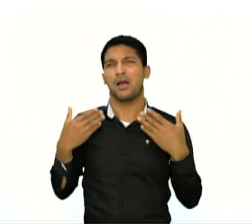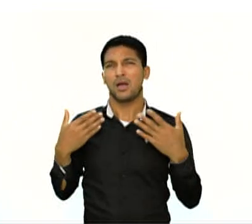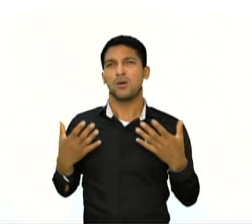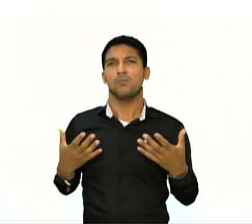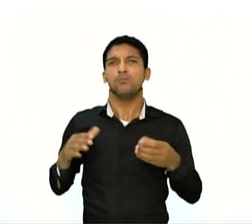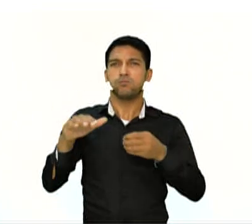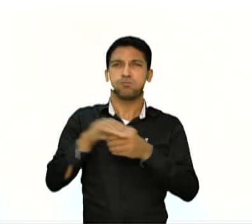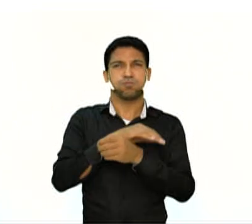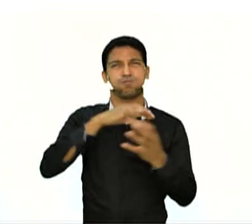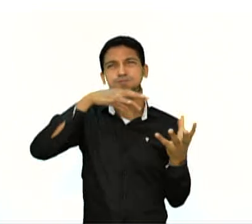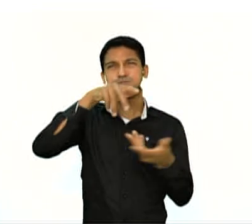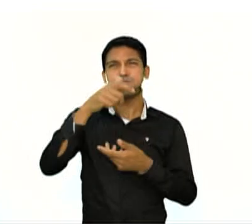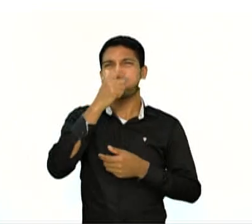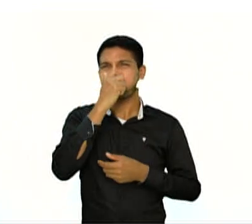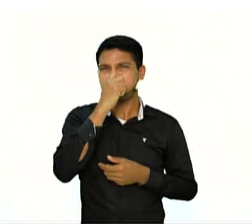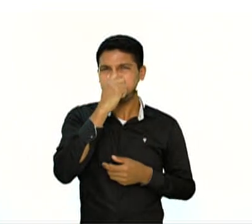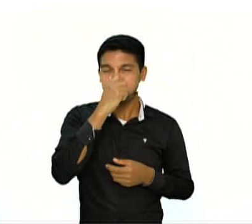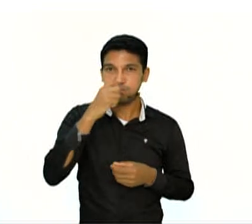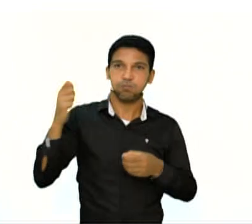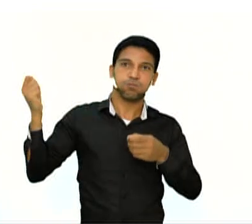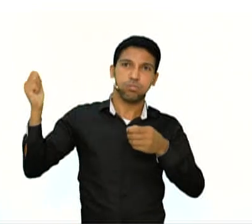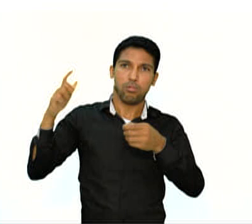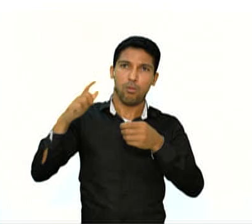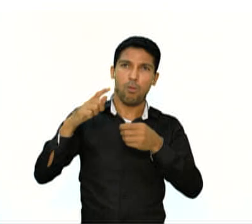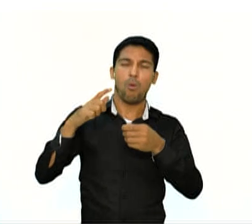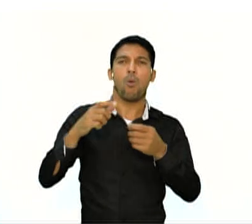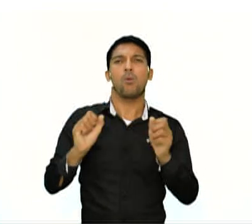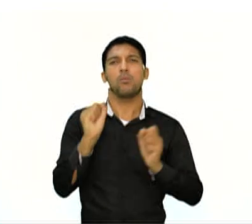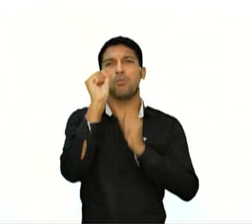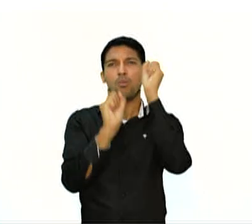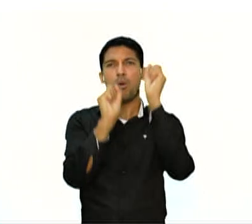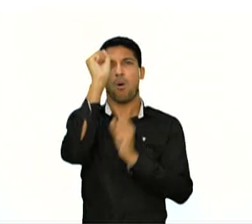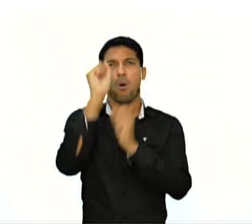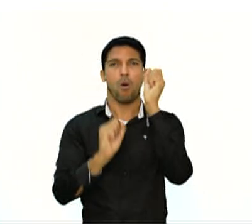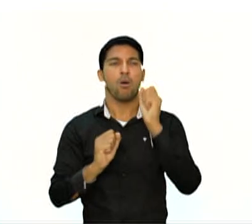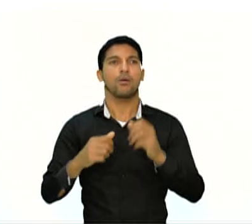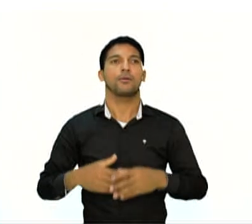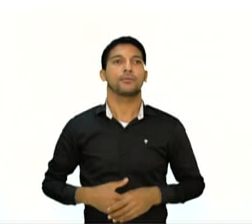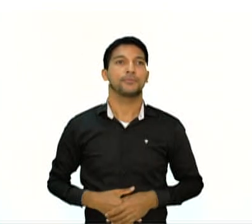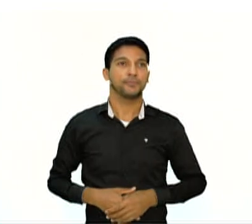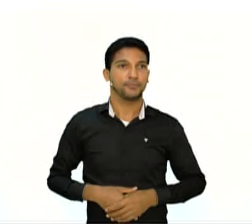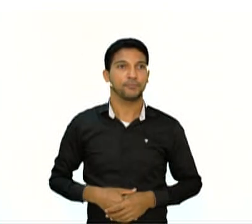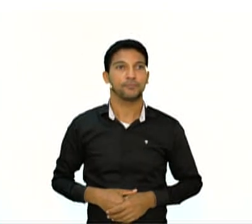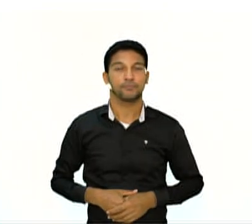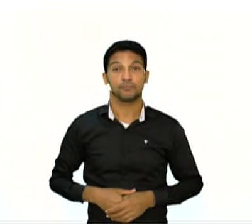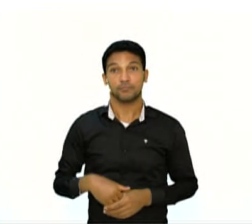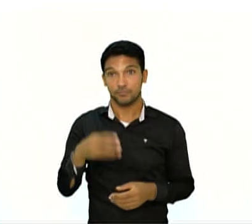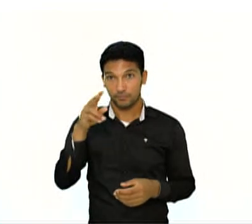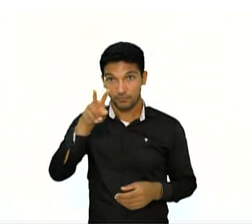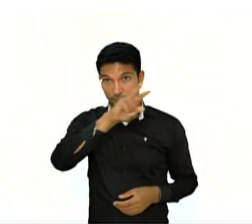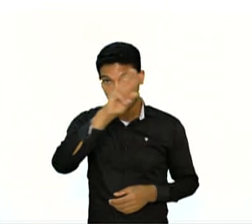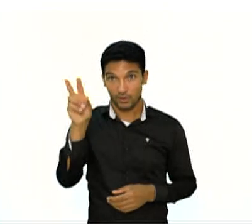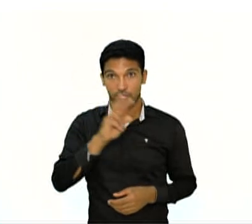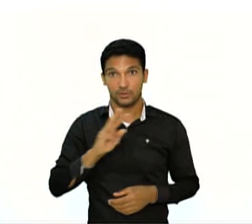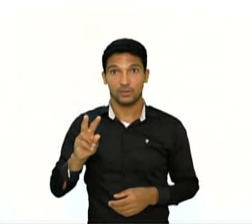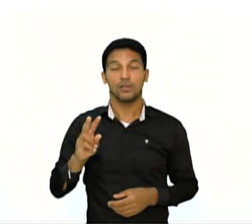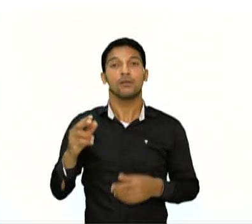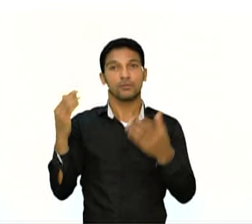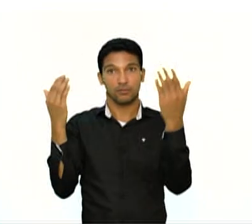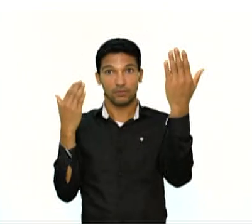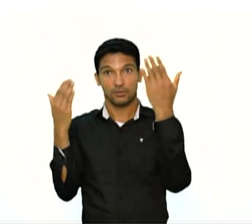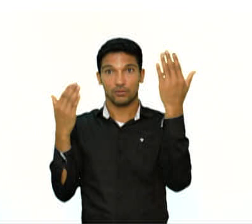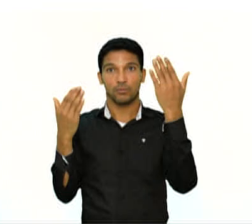dinâmica hidrológica, distribuição dos biomas do planeta, faça uma comparação de nível médio